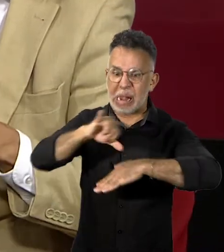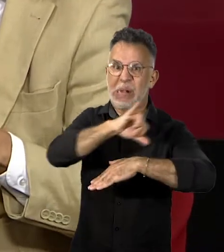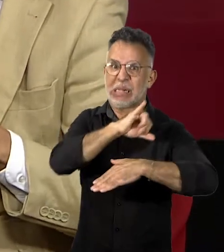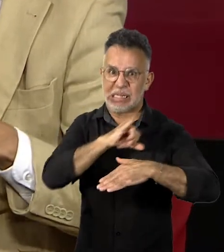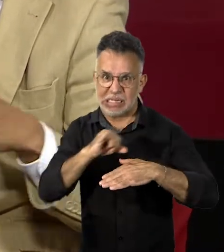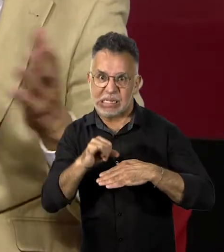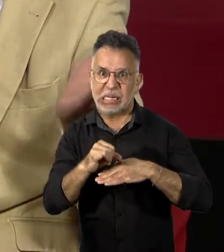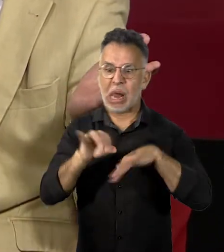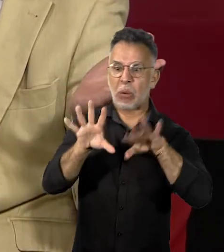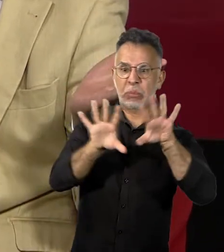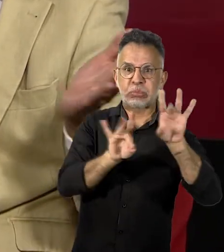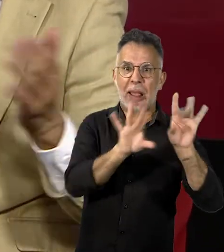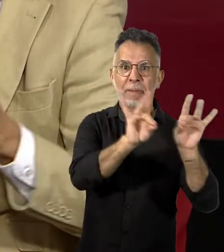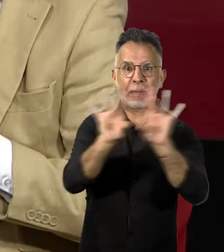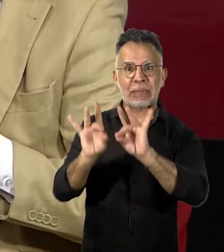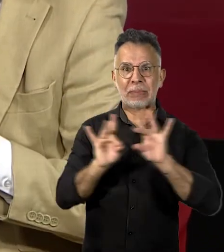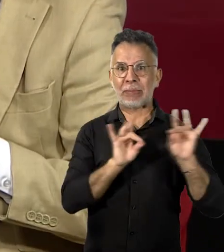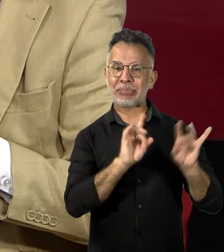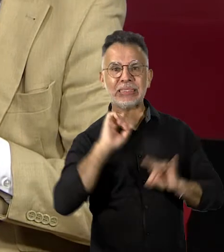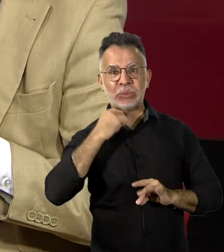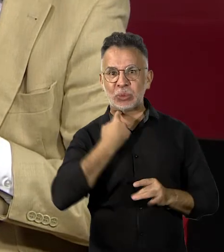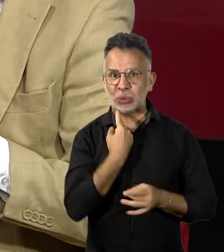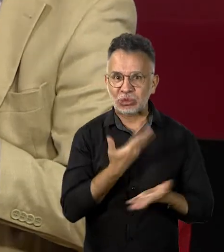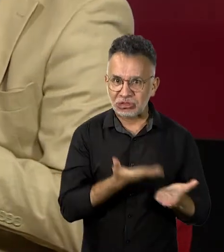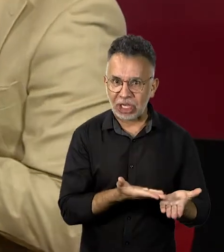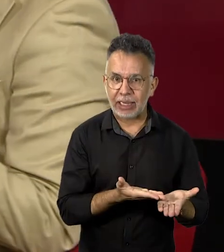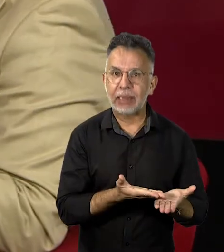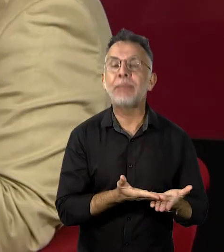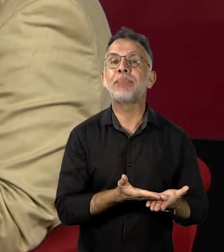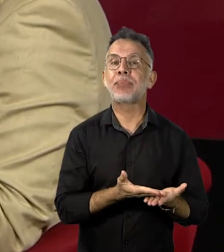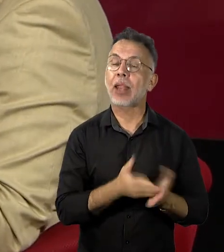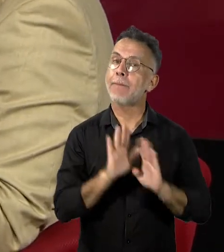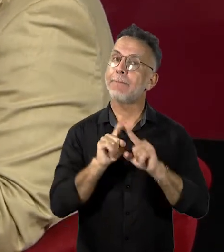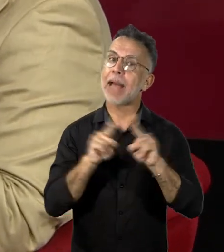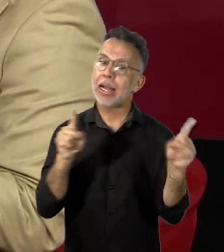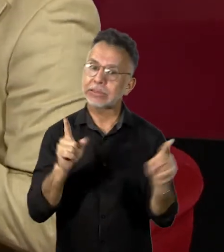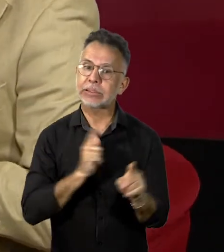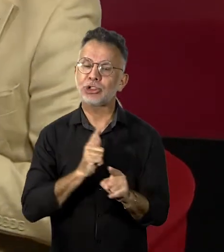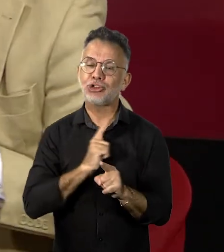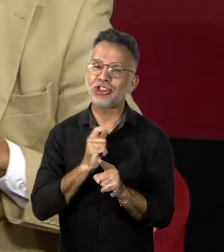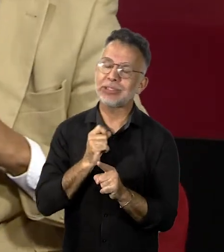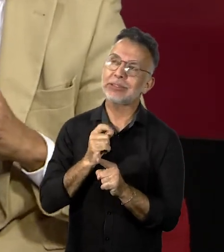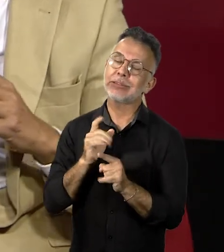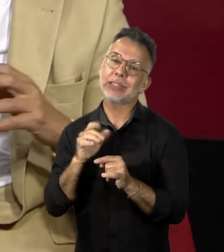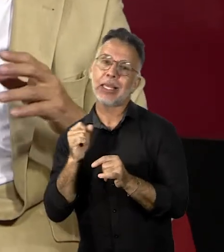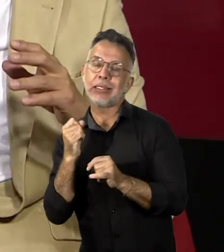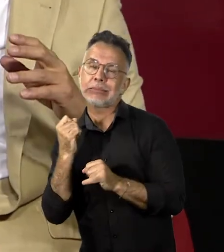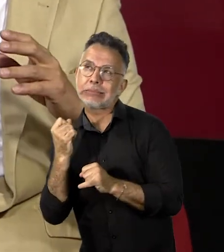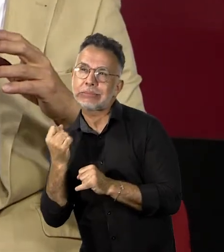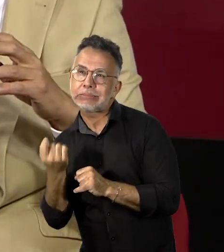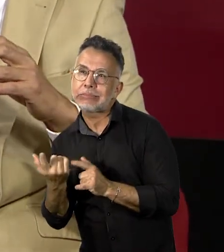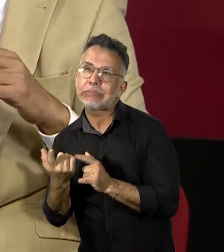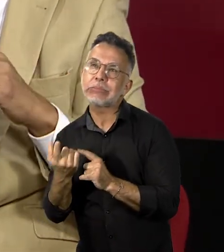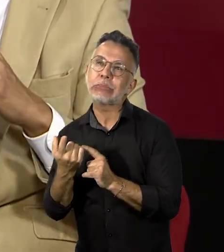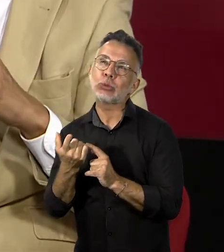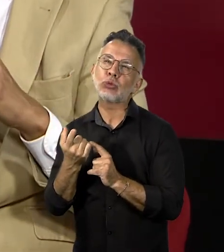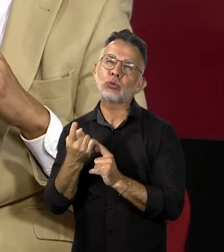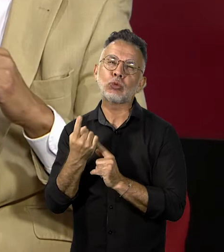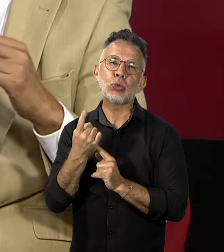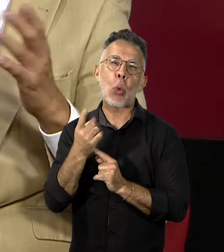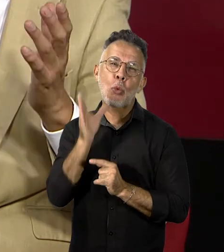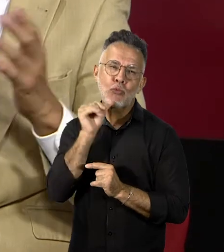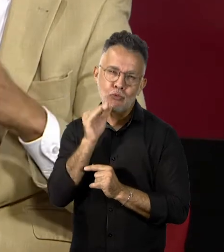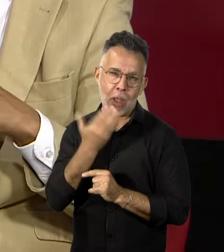Cristiano, tomando gordura o tempo todo aquele micro. Por outro lado, tinha um exagero. Nós tínhamos